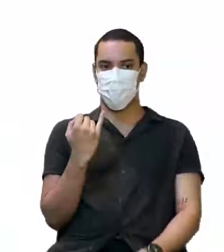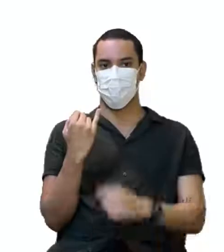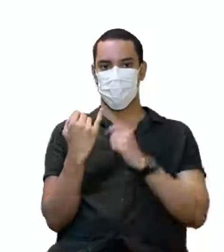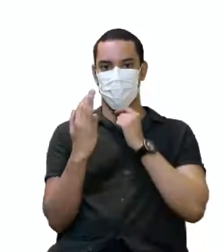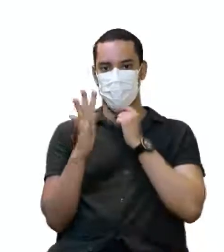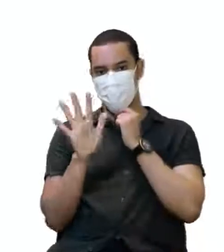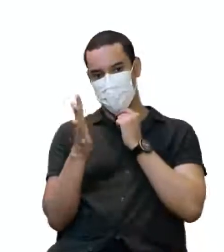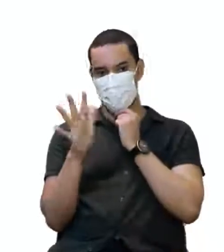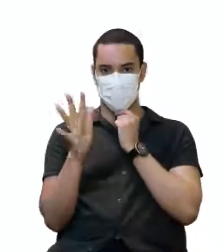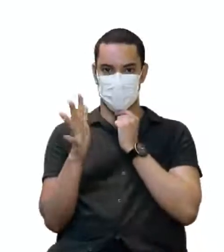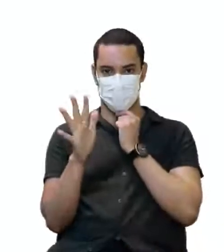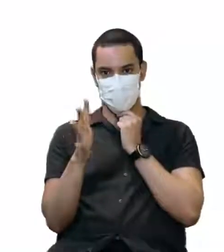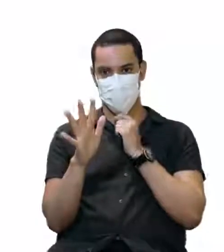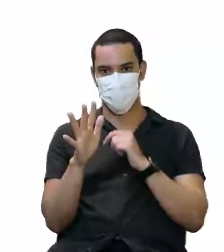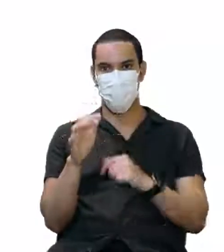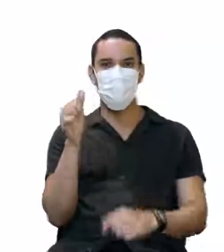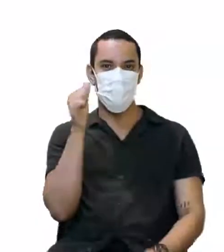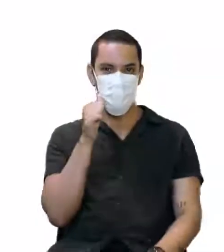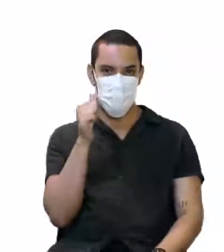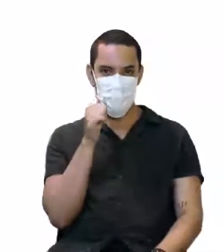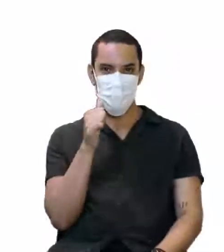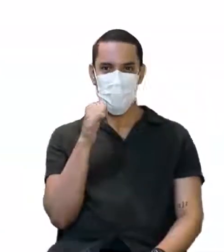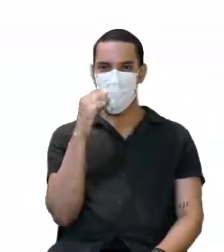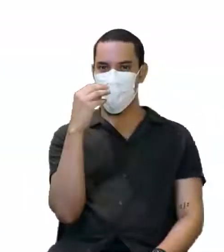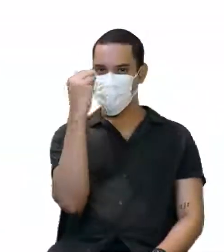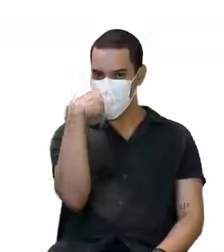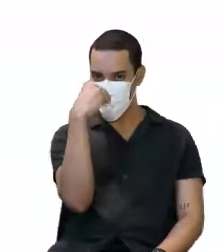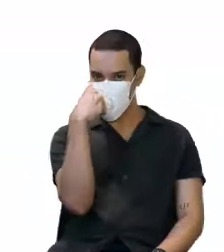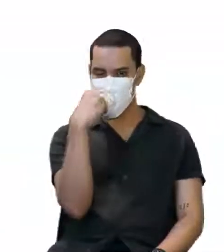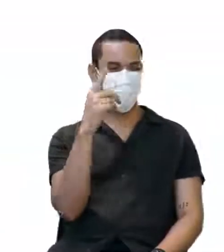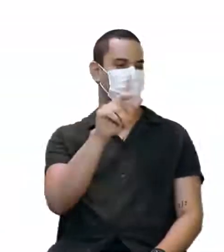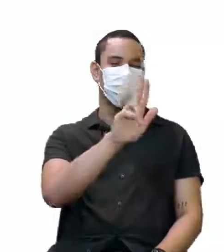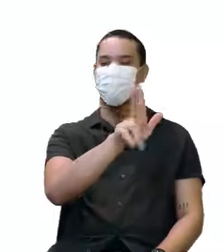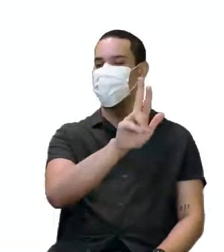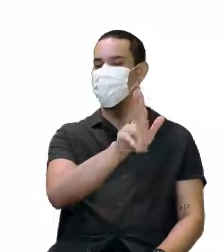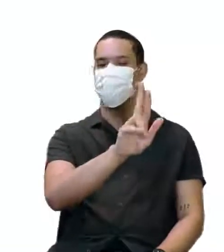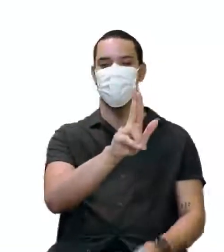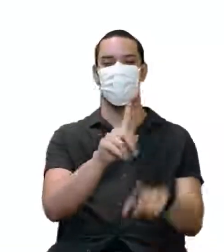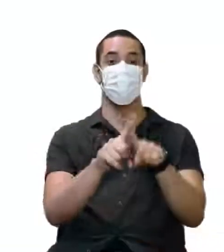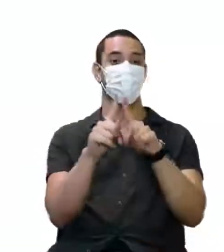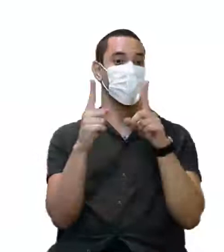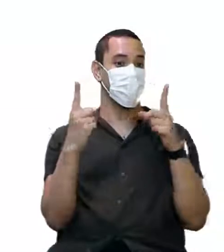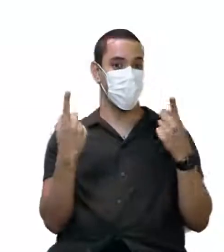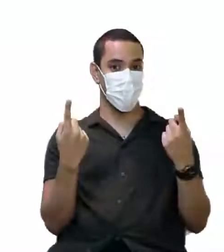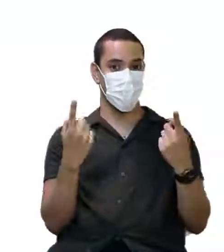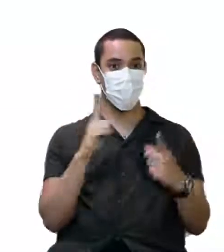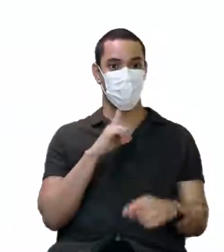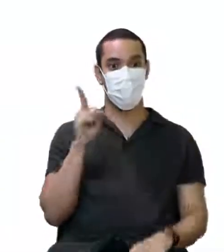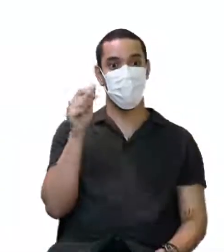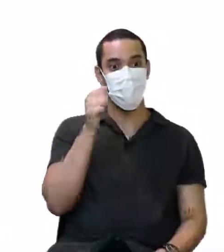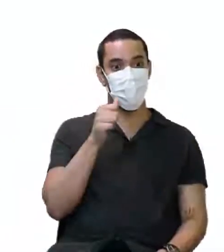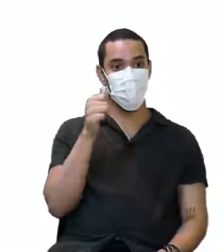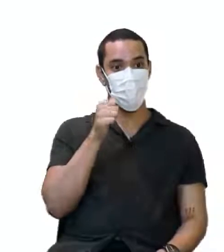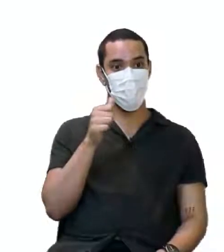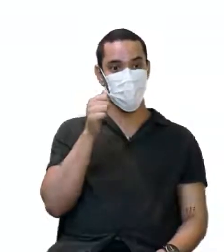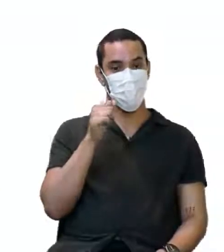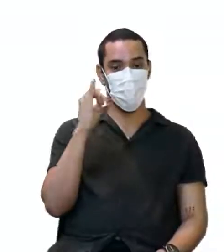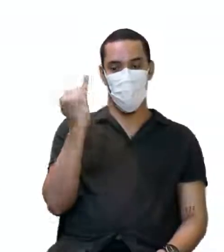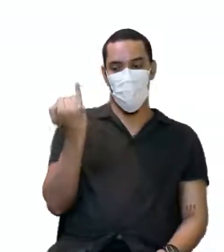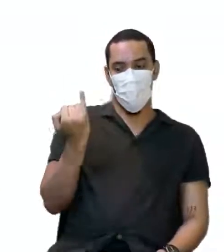não é não, tá? Mulher nunca foi sexo frágil, né? Mas, então nós temos a fêmea